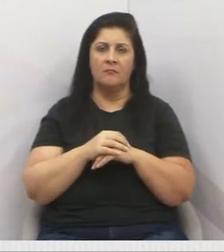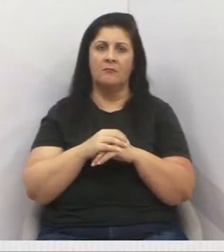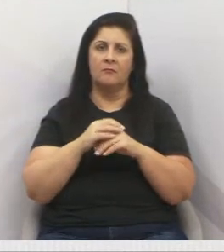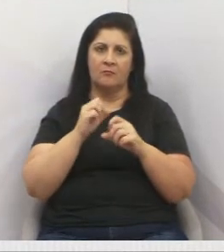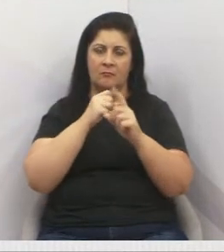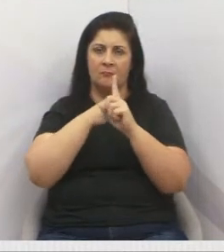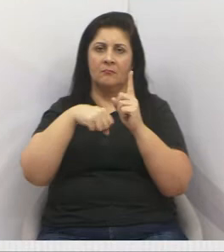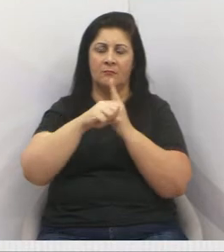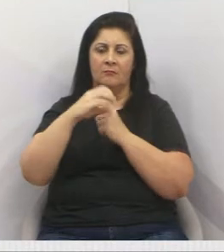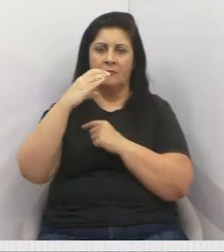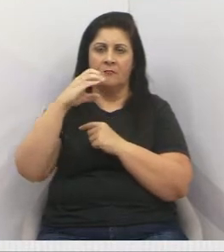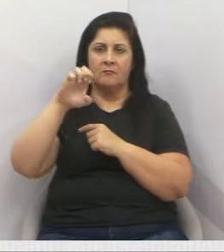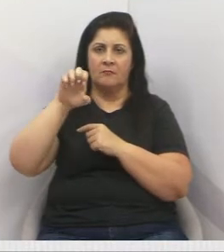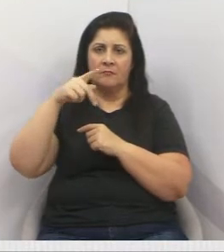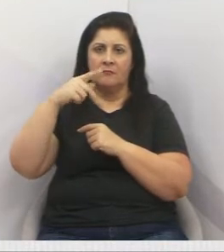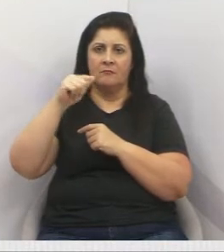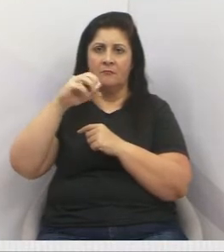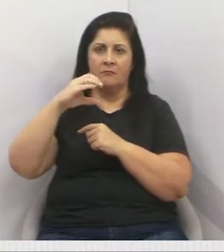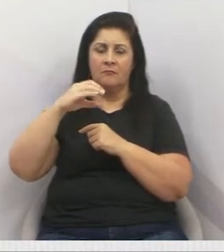CEPAC.